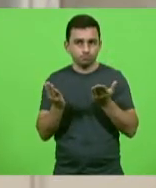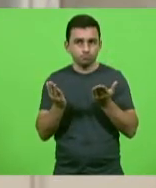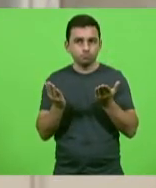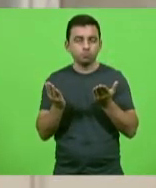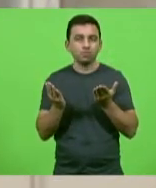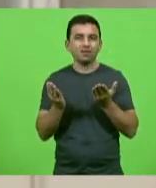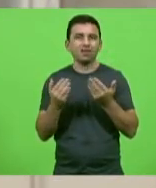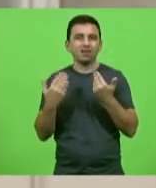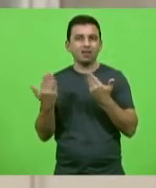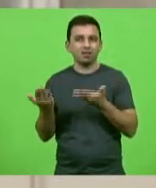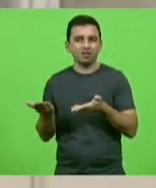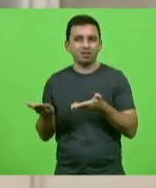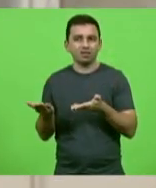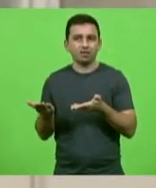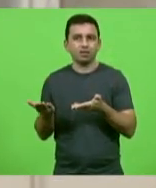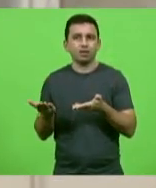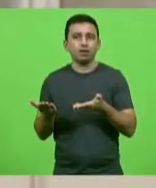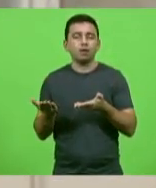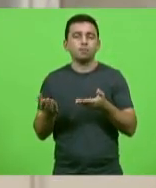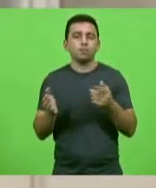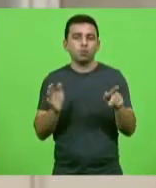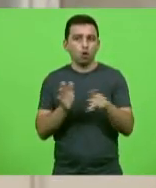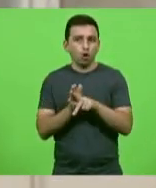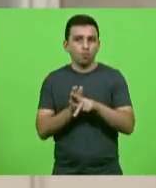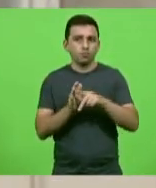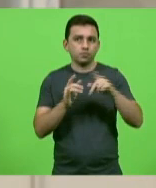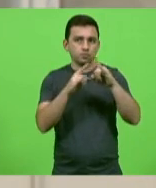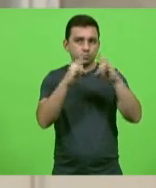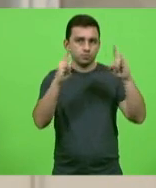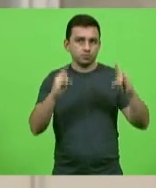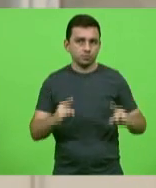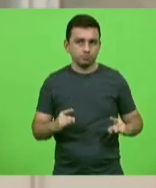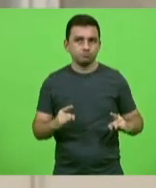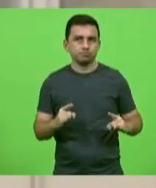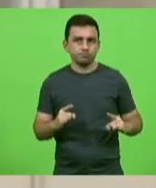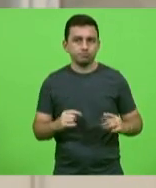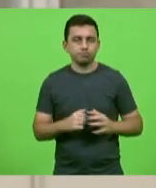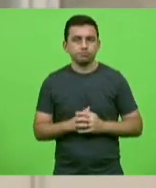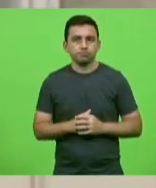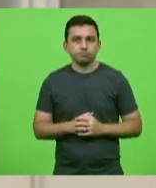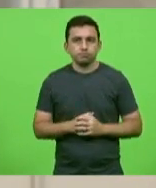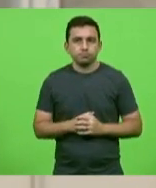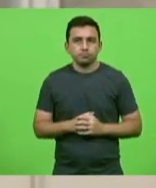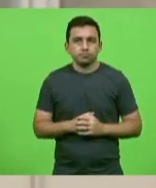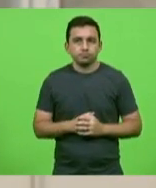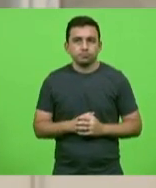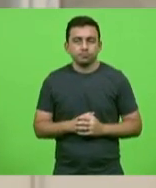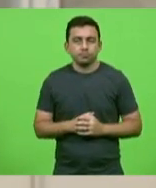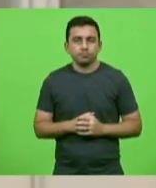o frustrado para instalação do hospital ticket bem a